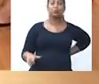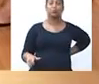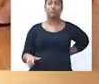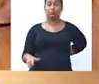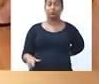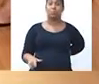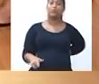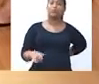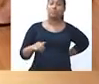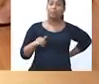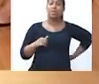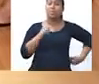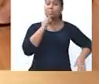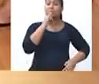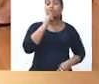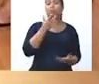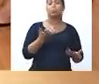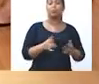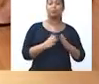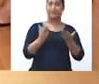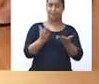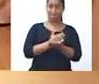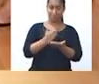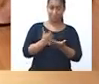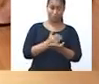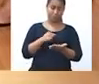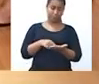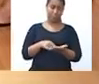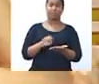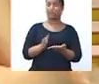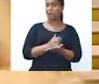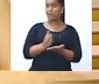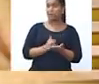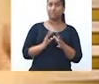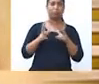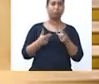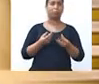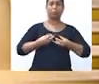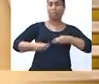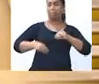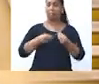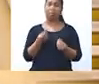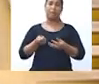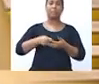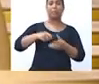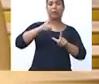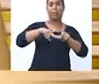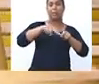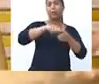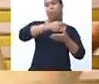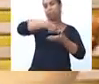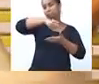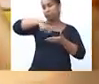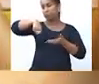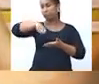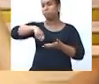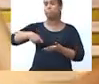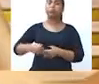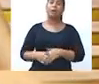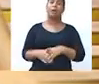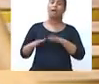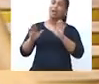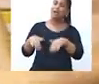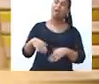reforçar isso. Um exemplinho bobo, eu pego um caderno todo esculhambado, aquela letra, tudo lá. Ah, mas é do fulano,